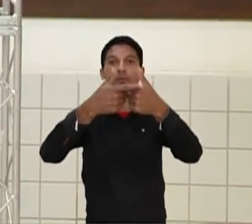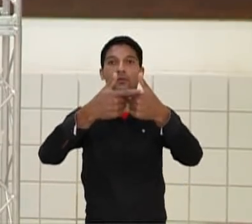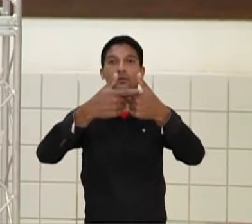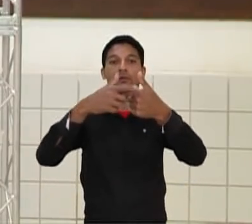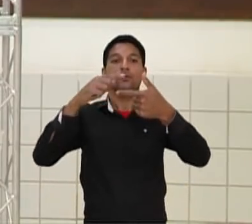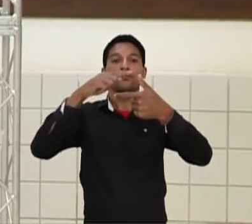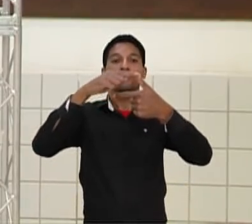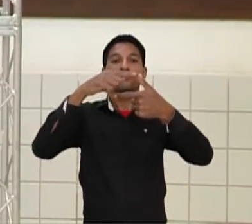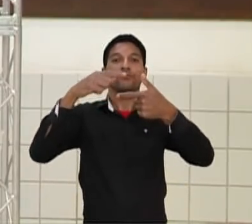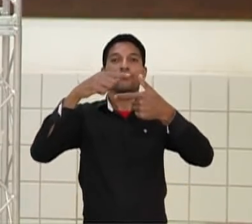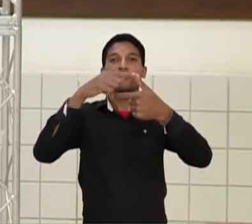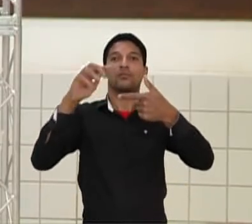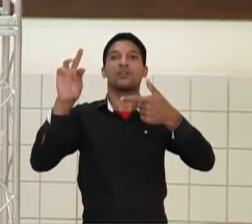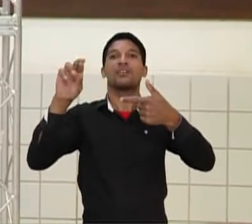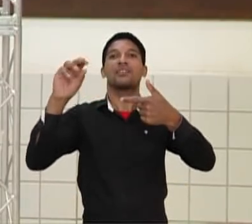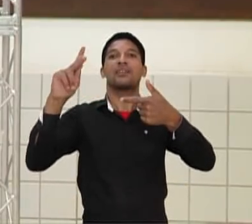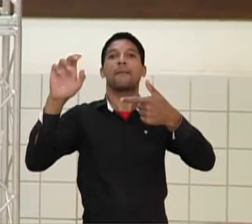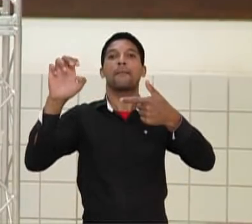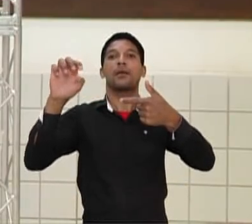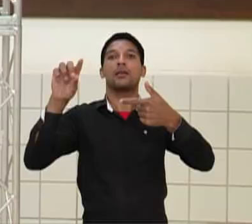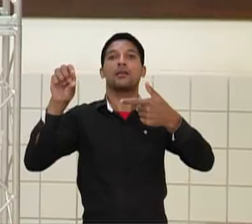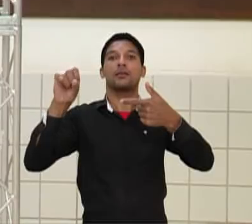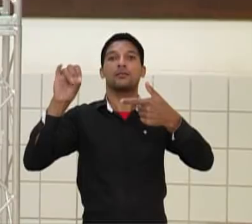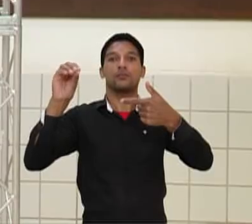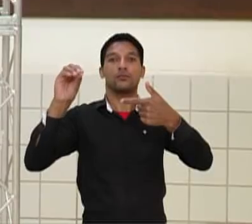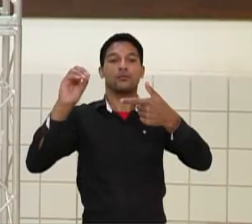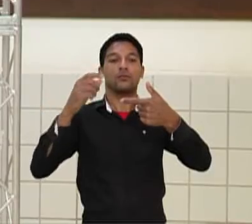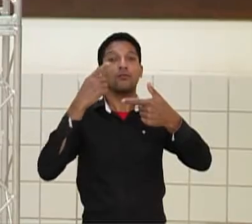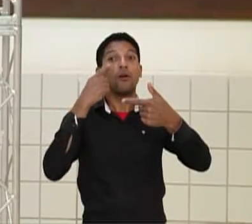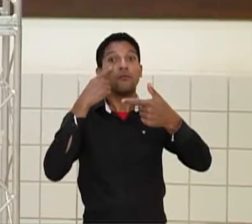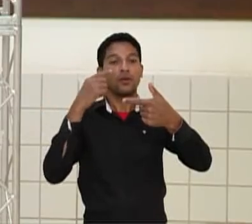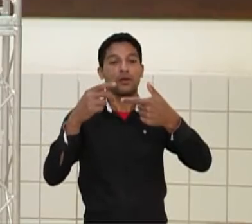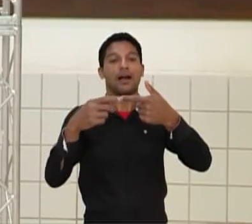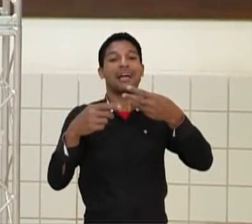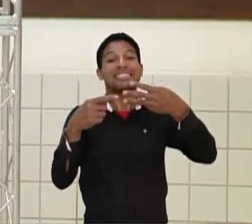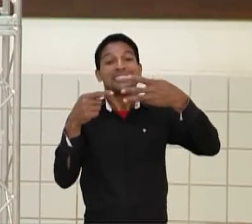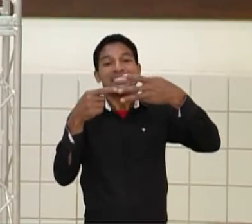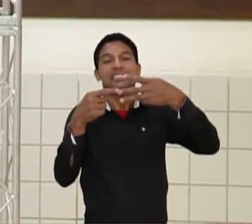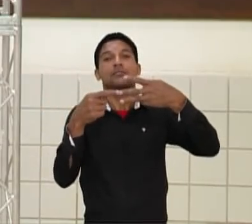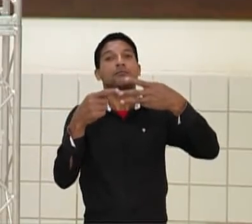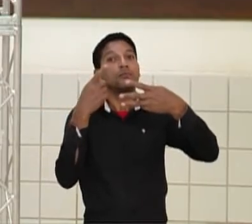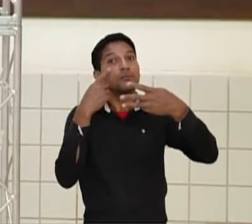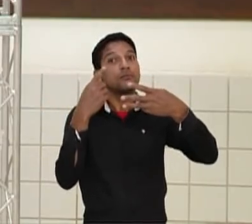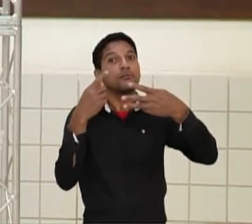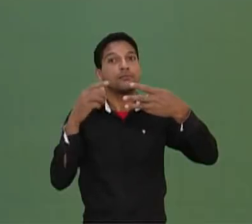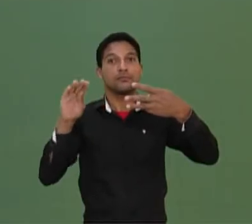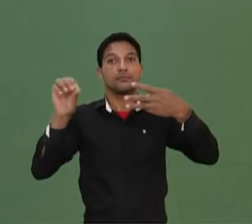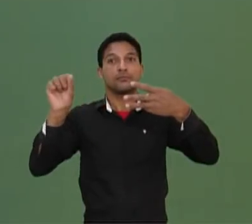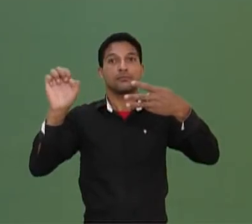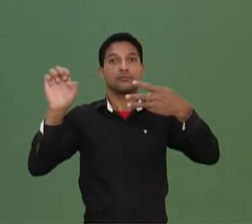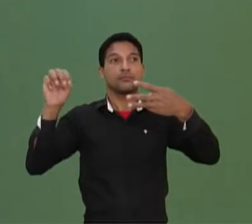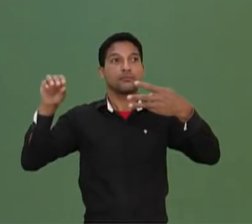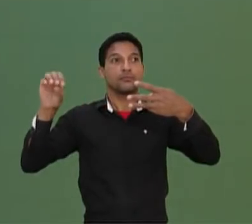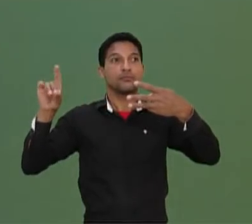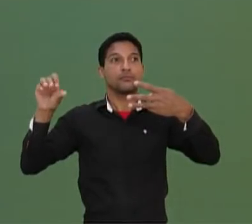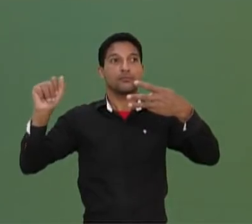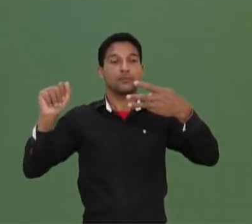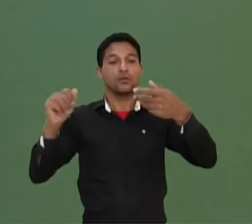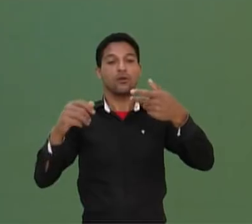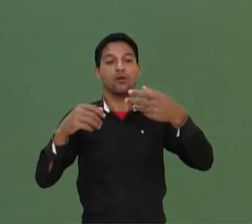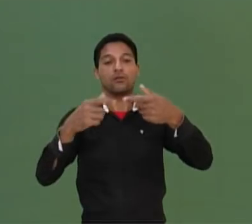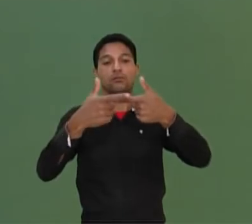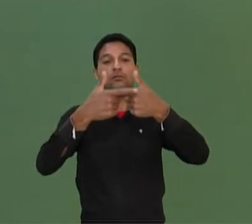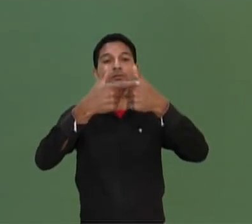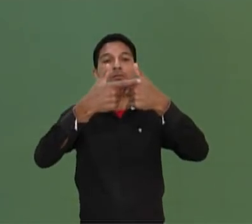eu desenhei aqui o trapézio, coloquei as duas bases e eu quero saber a base média. Eu vou desenhar ela aqui para você, ó. Ela une o ponto médio desse